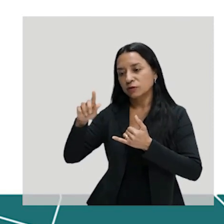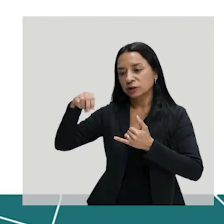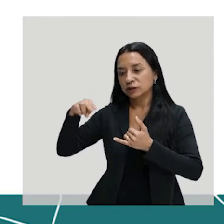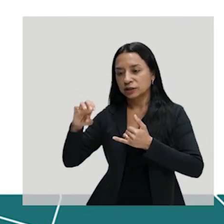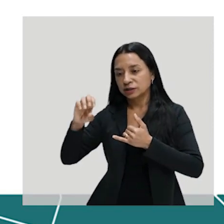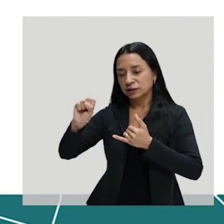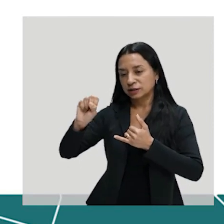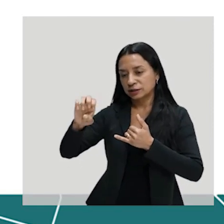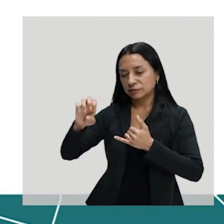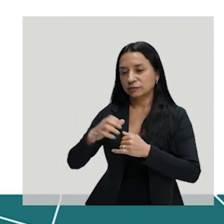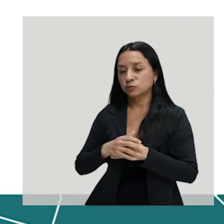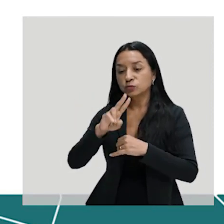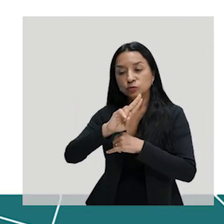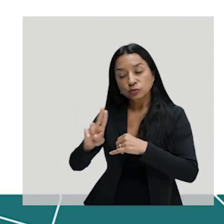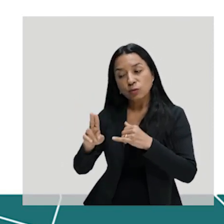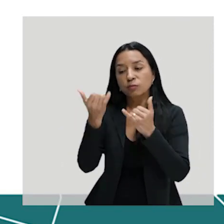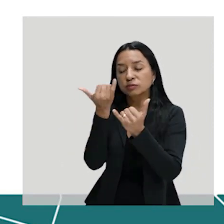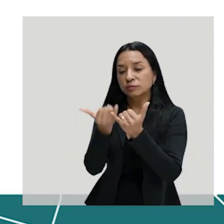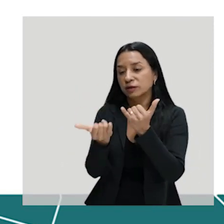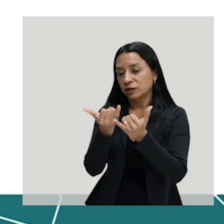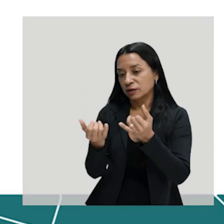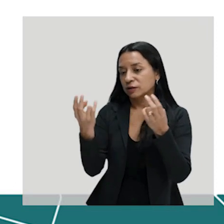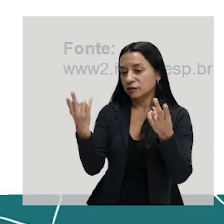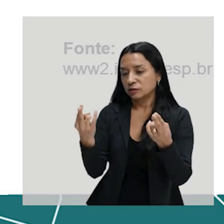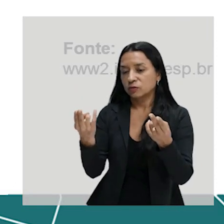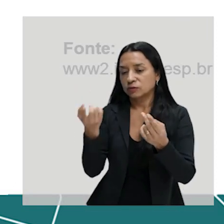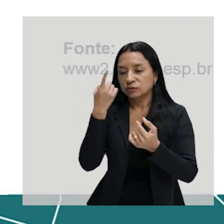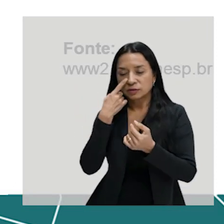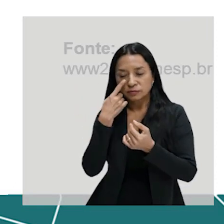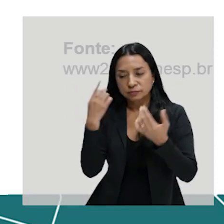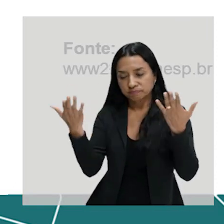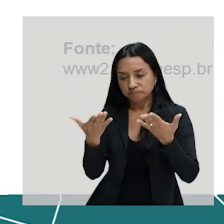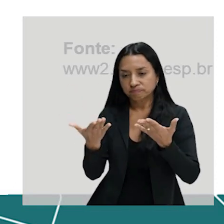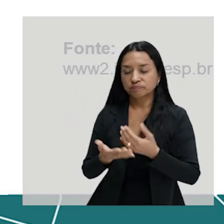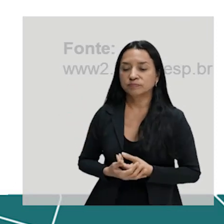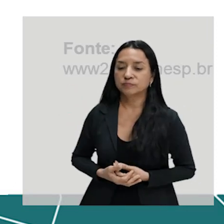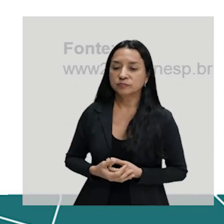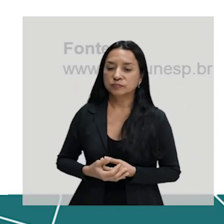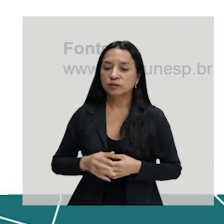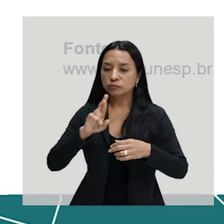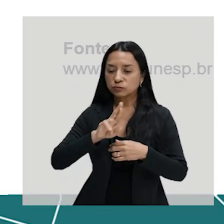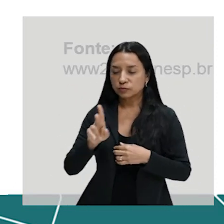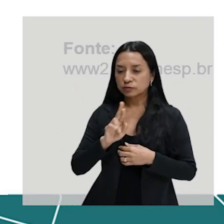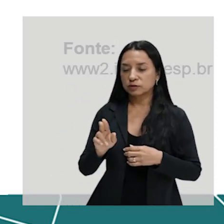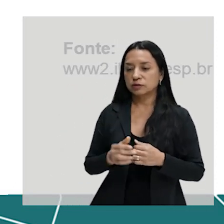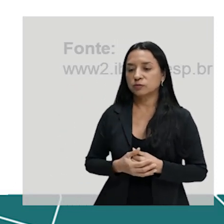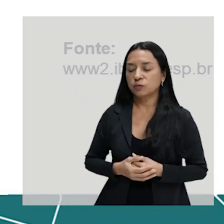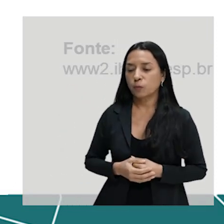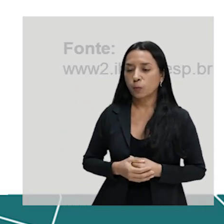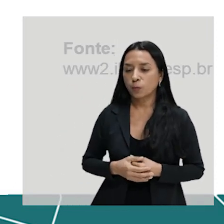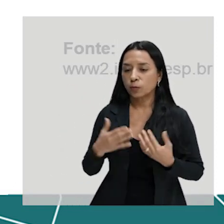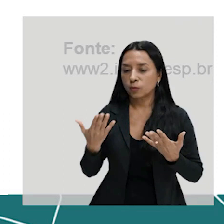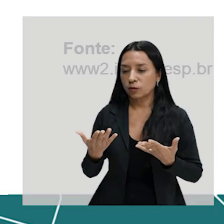na ovogênese é semelhante ao que vocês vão ver aqui na espermatogênese A diferença é que